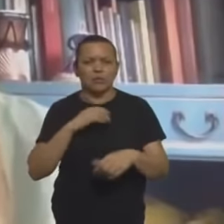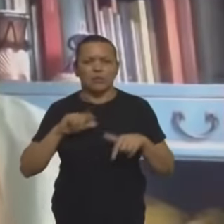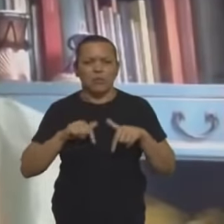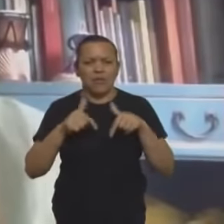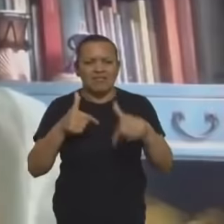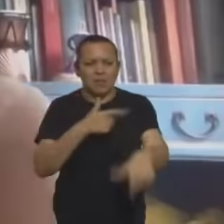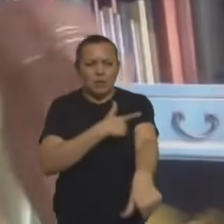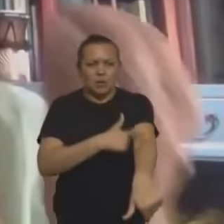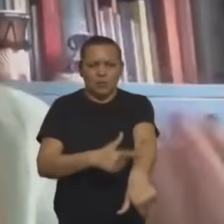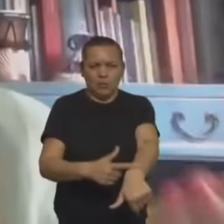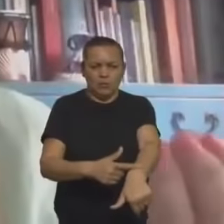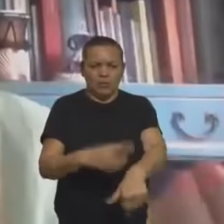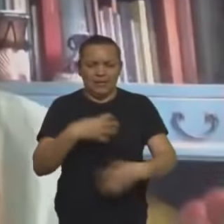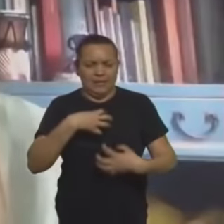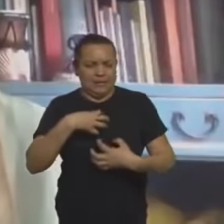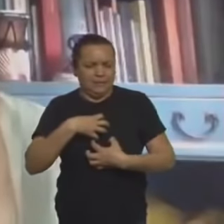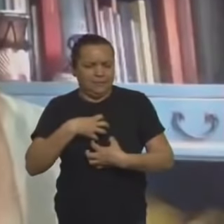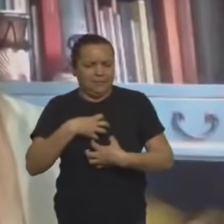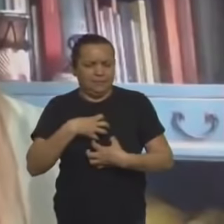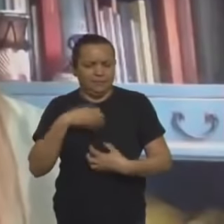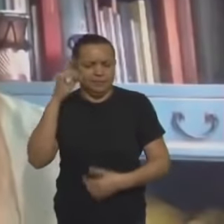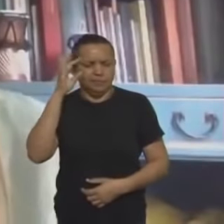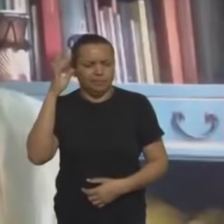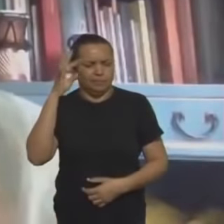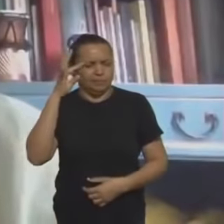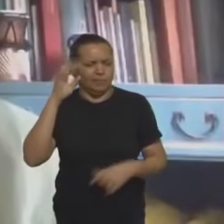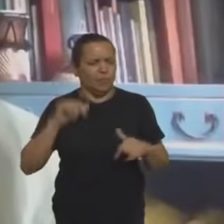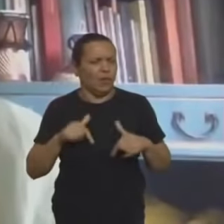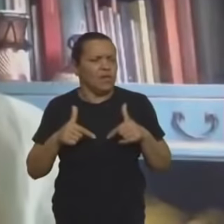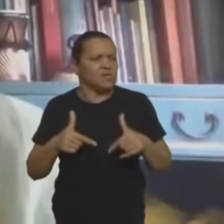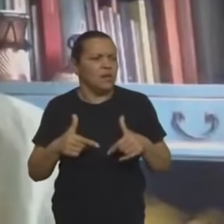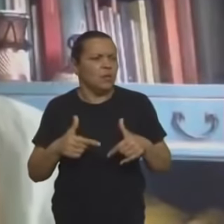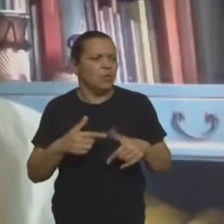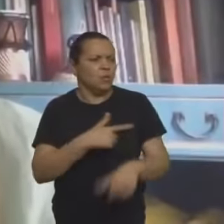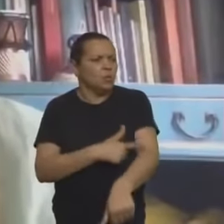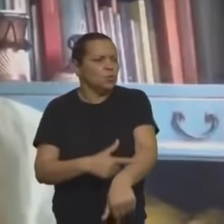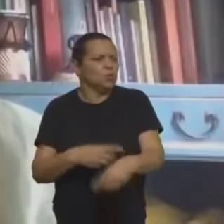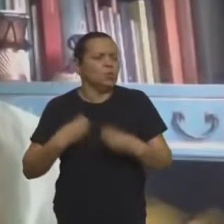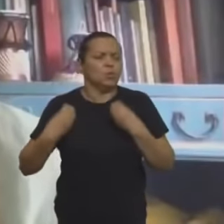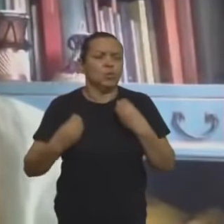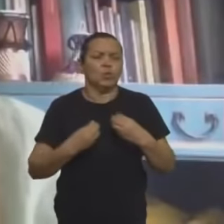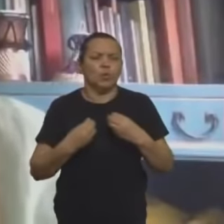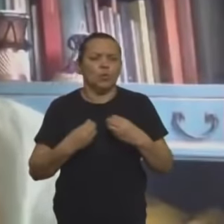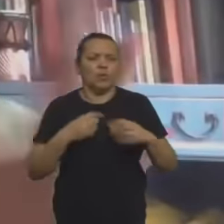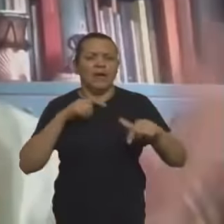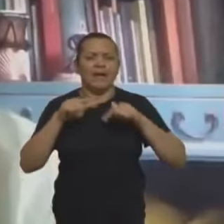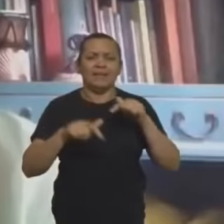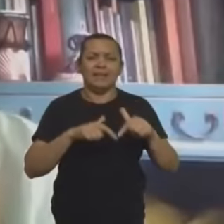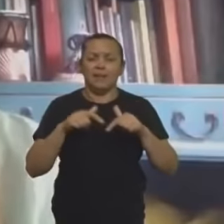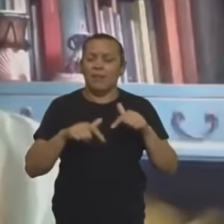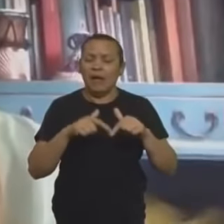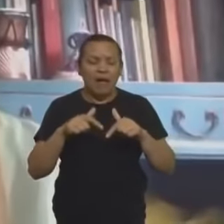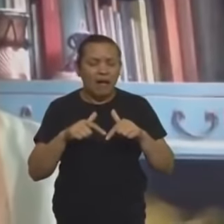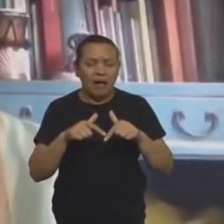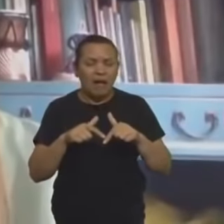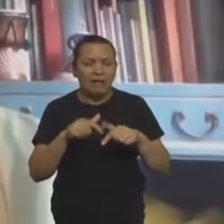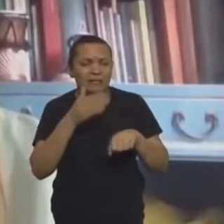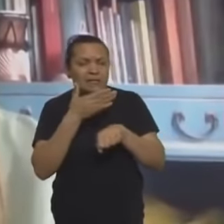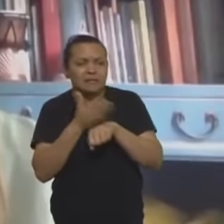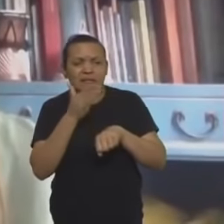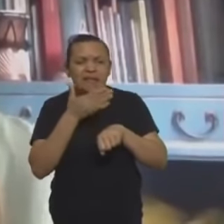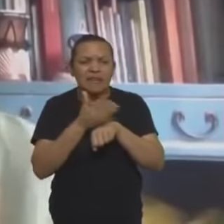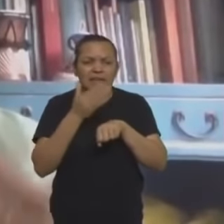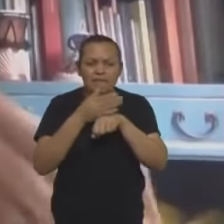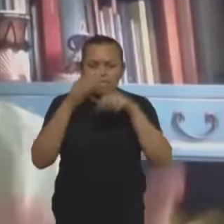eu sinto, eu penso e eu me comporto. Tudo isso a gente trabalha através de exercícios para o cérebro,